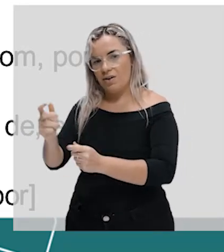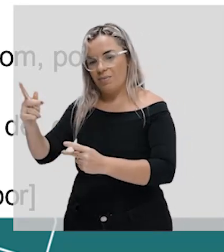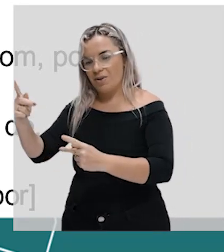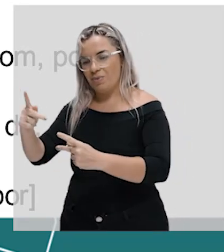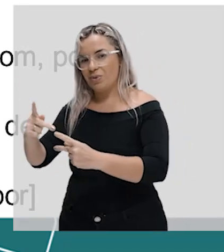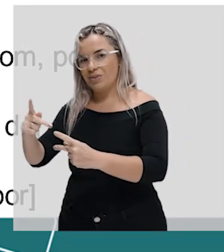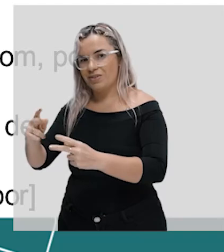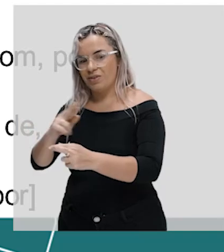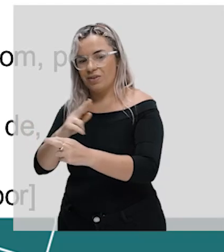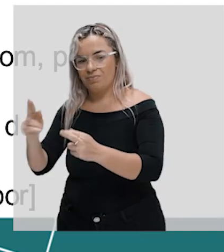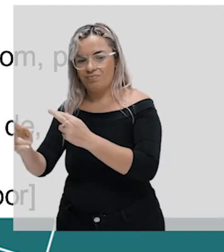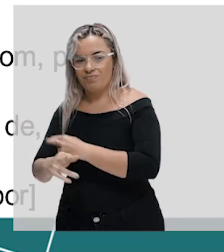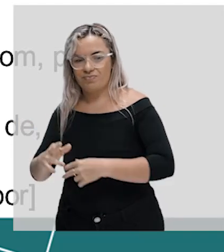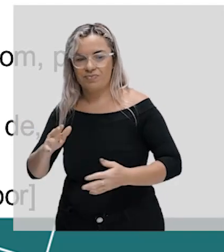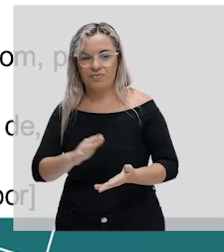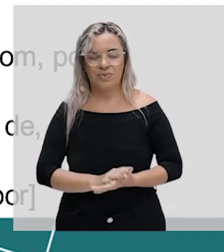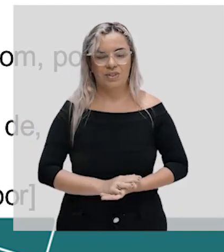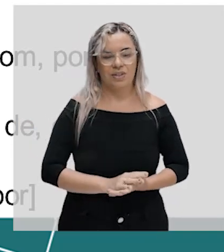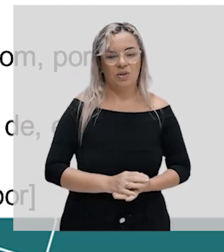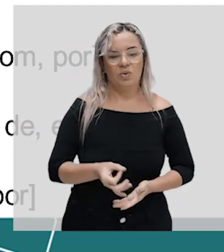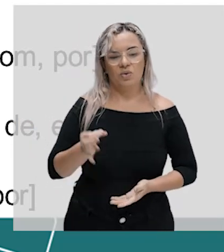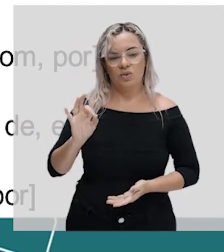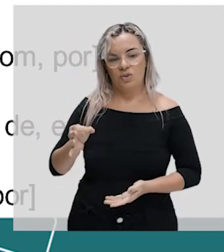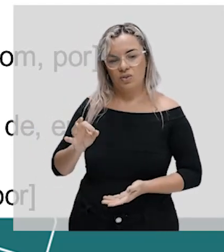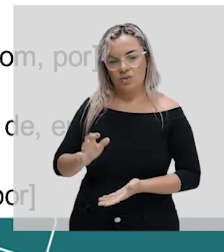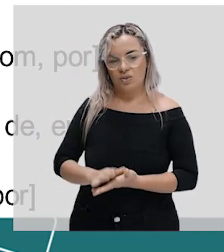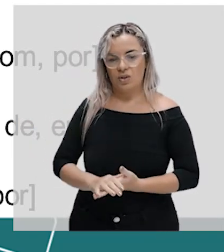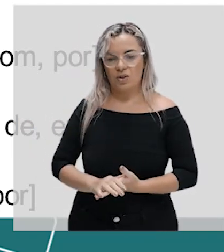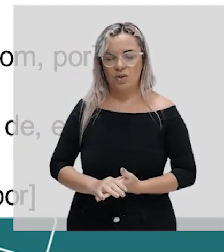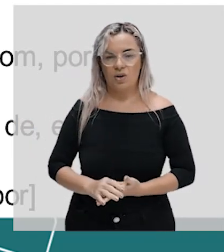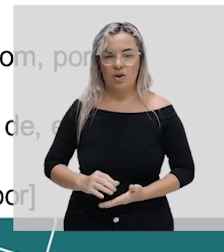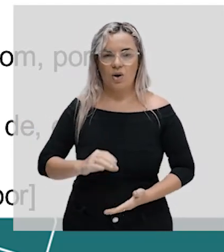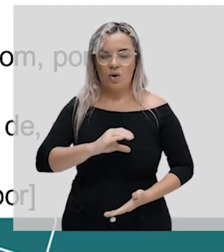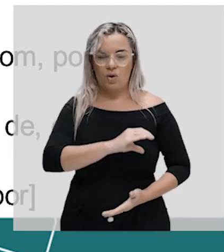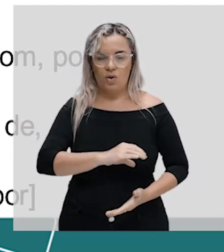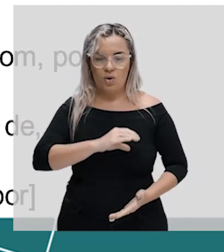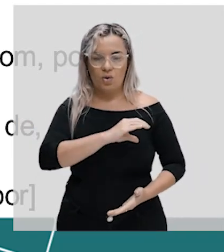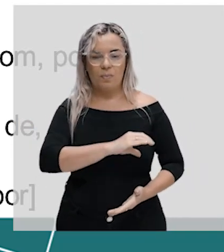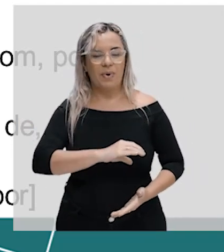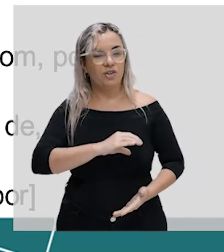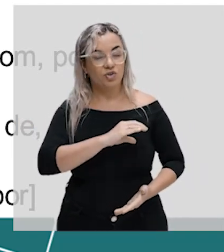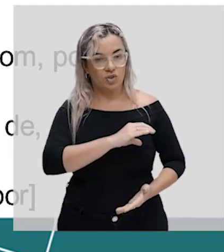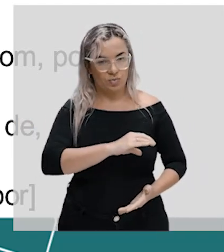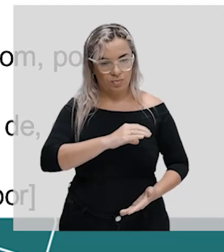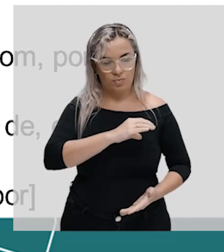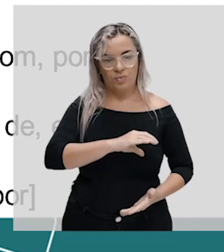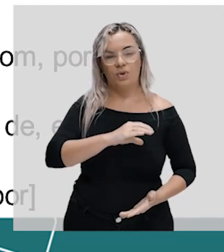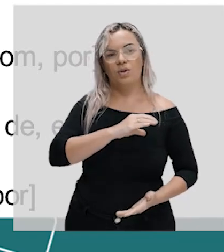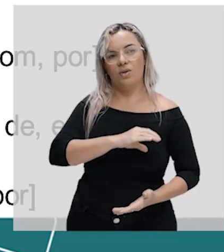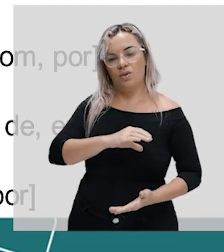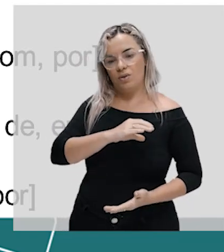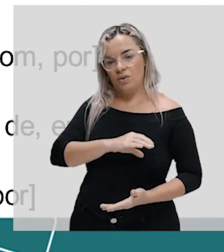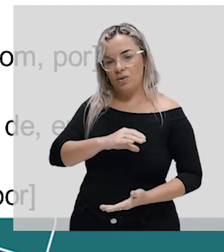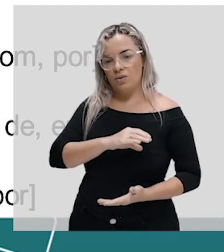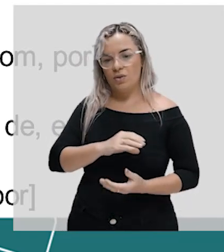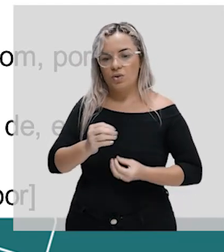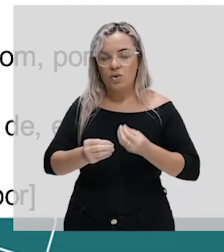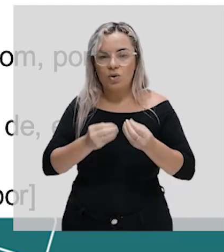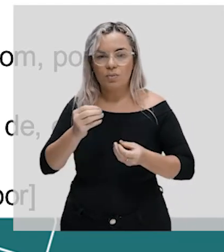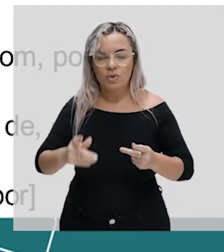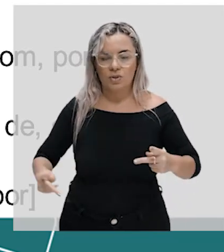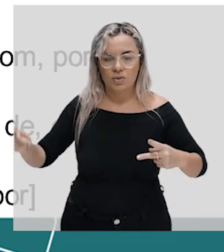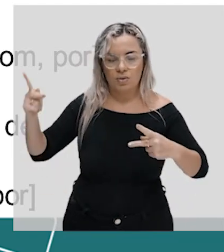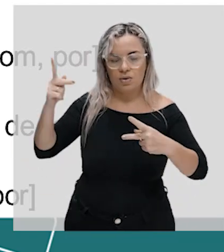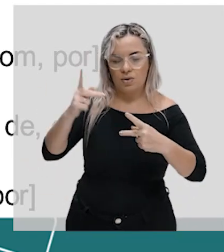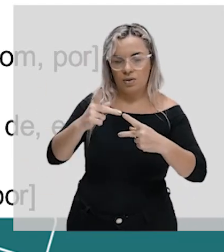do contexto. Compaixão de, ou compaixão para com, ou compaixão por. Então, são palavras